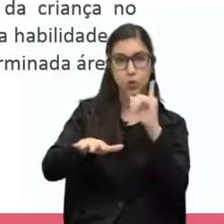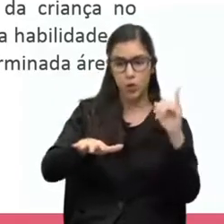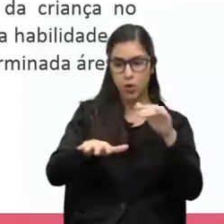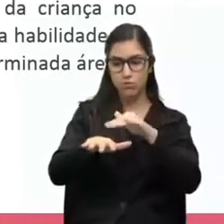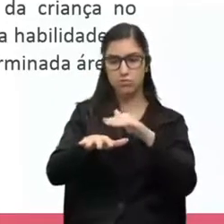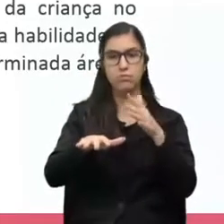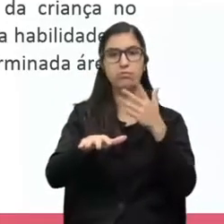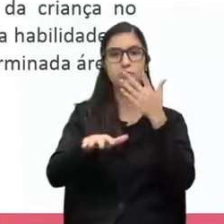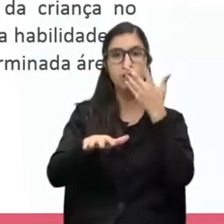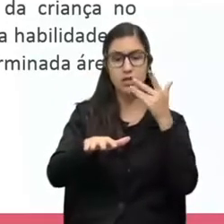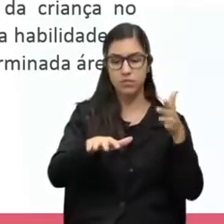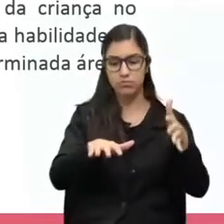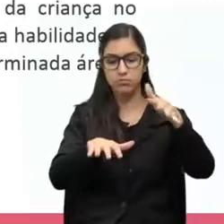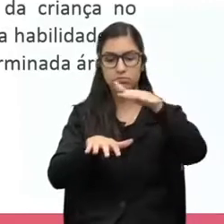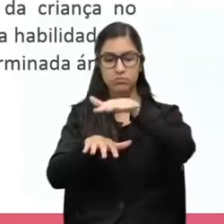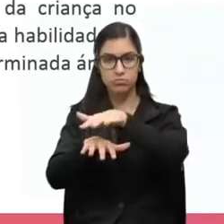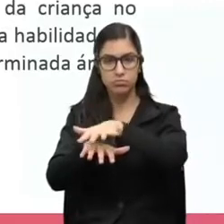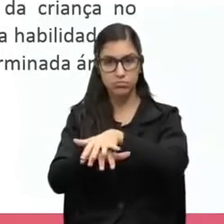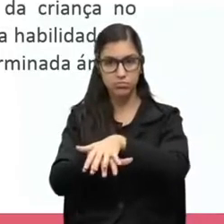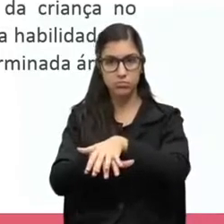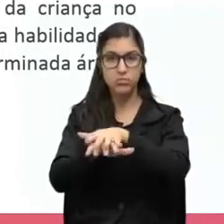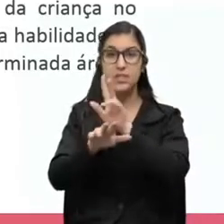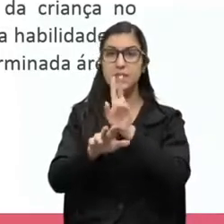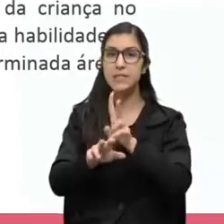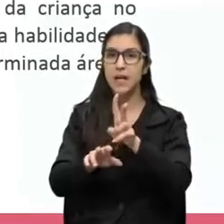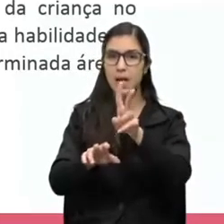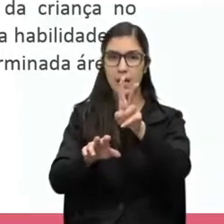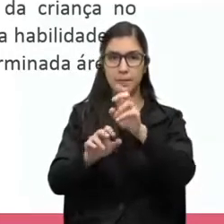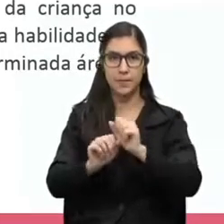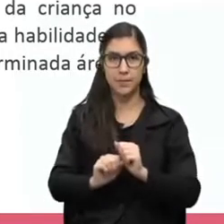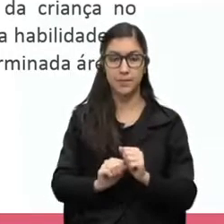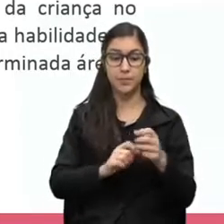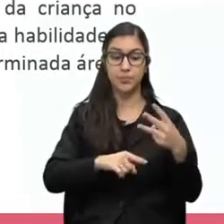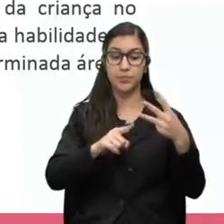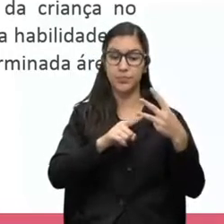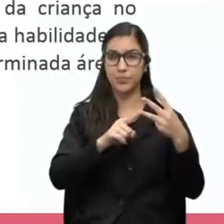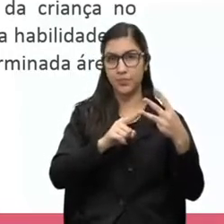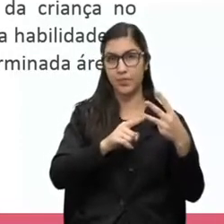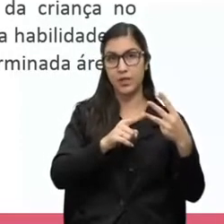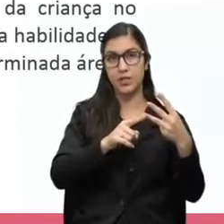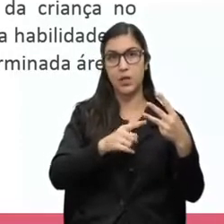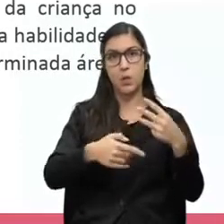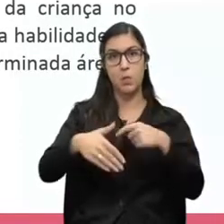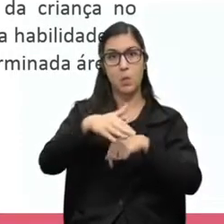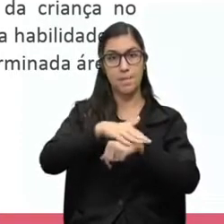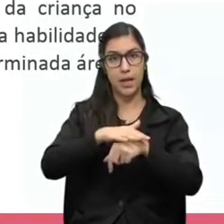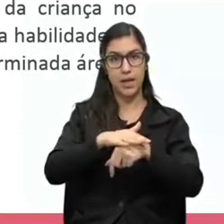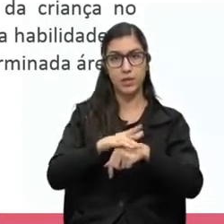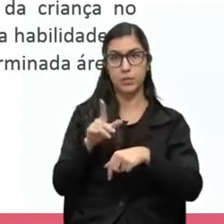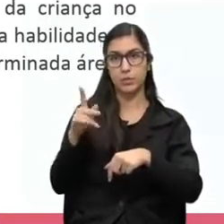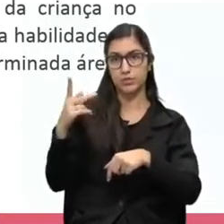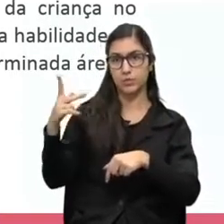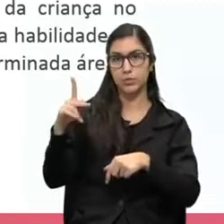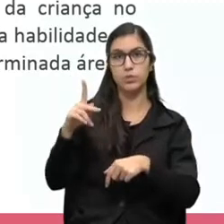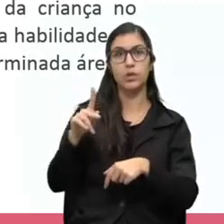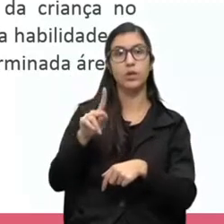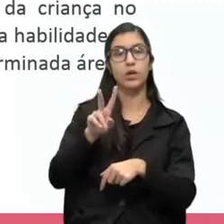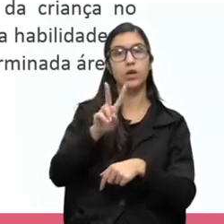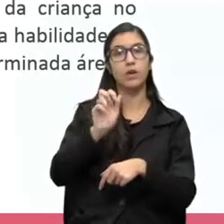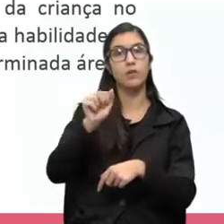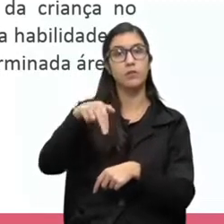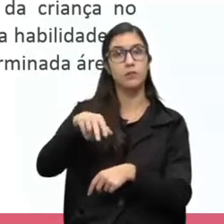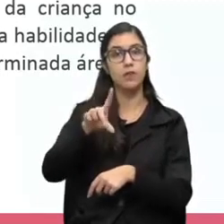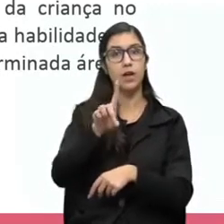Então, o movimento coativo, mão sobre mão, é a terceira fase da abordagem desenvolvida por Van Dijk e caracteriza-se